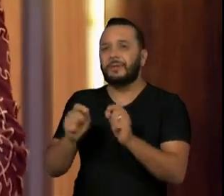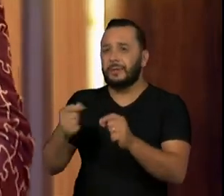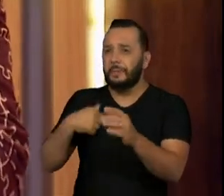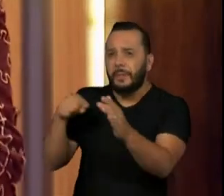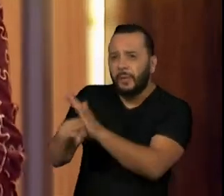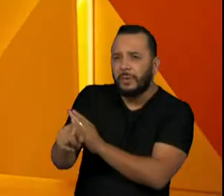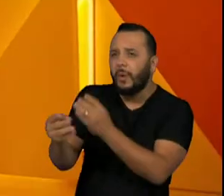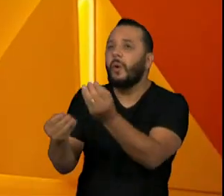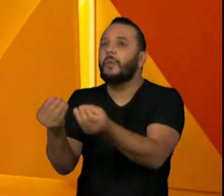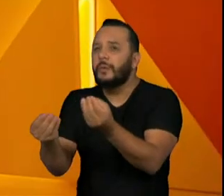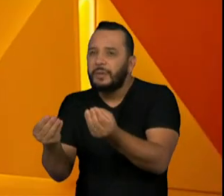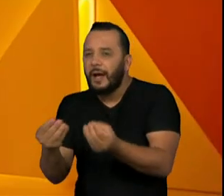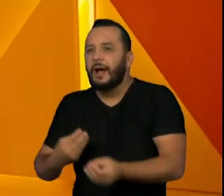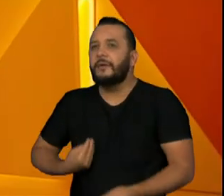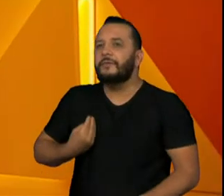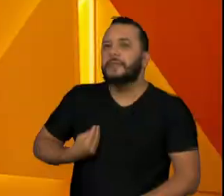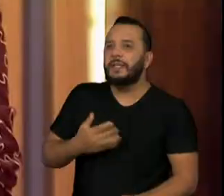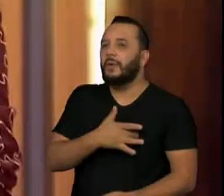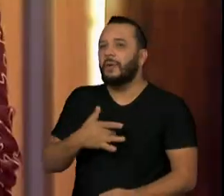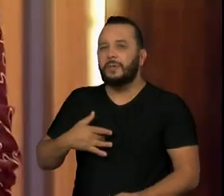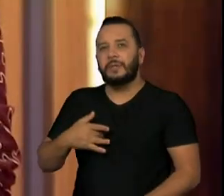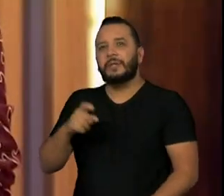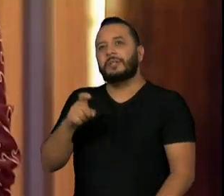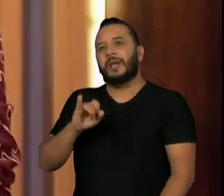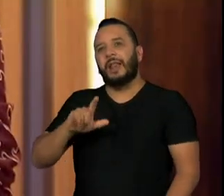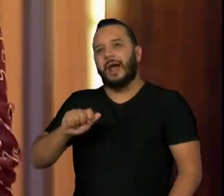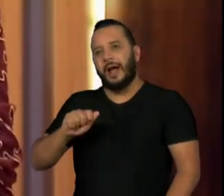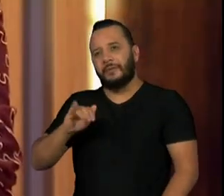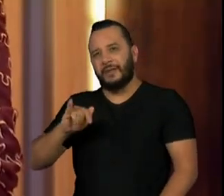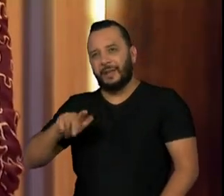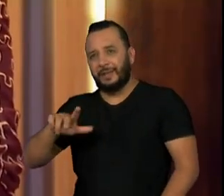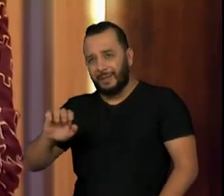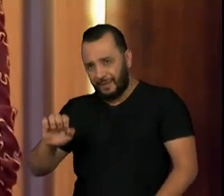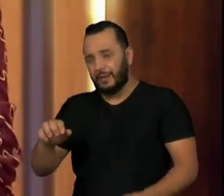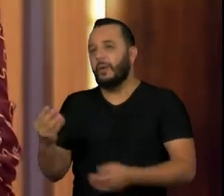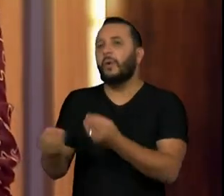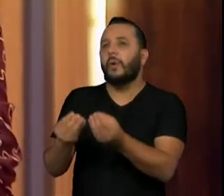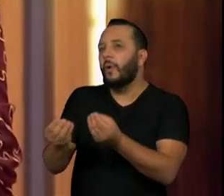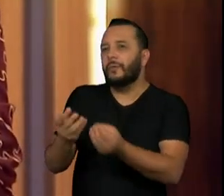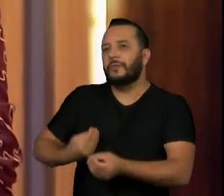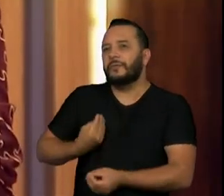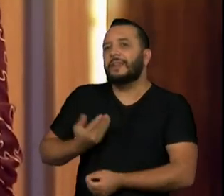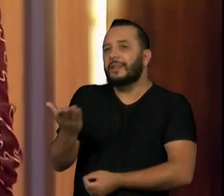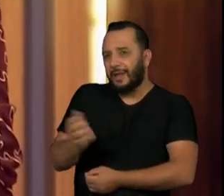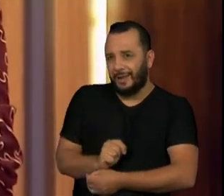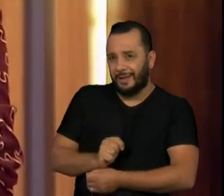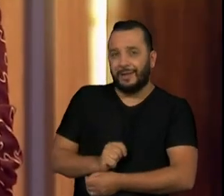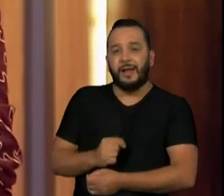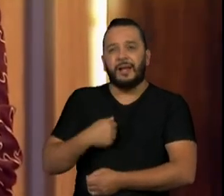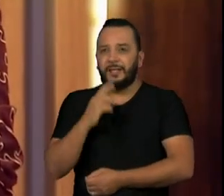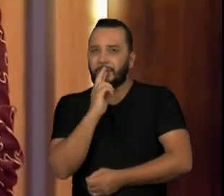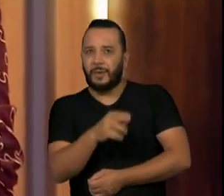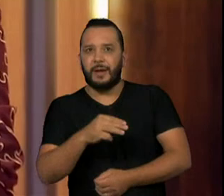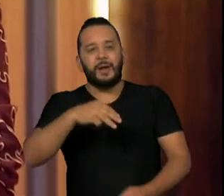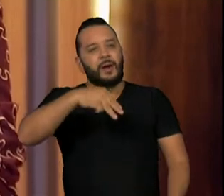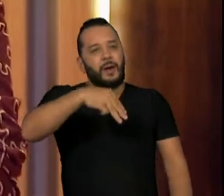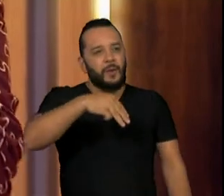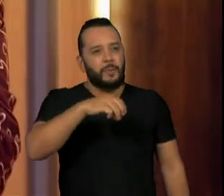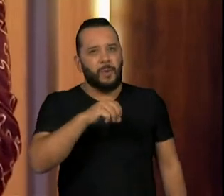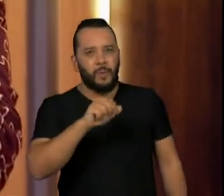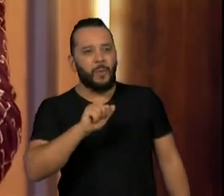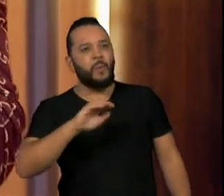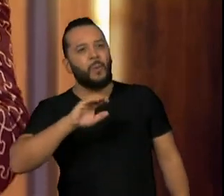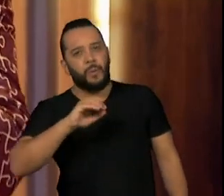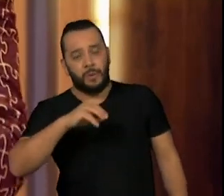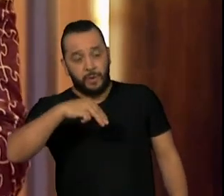está, como você vai, que é xealá fiani, como você vai, a resposta é mo-uá.